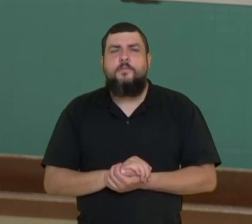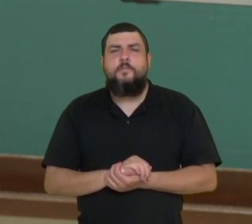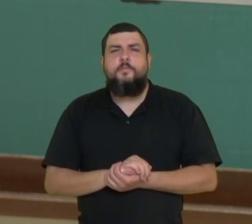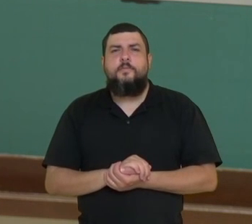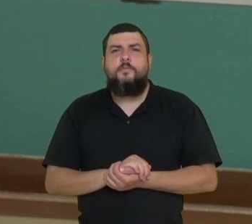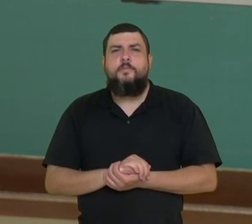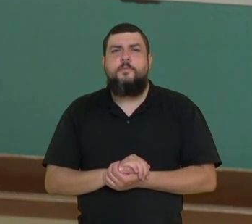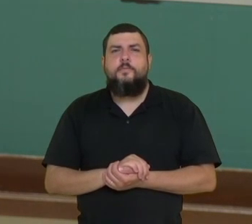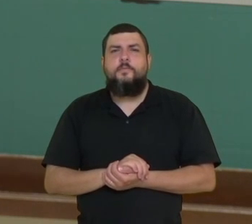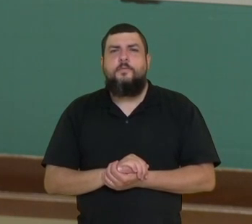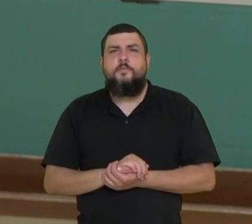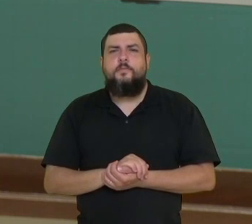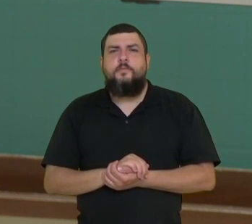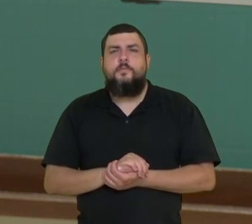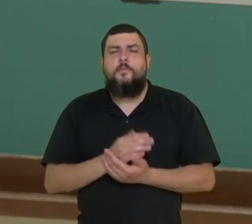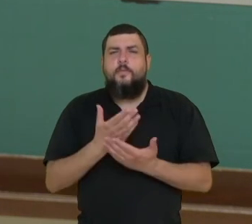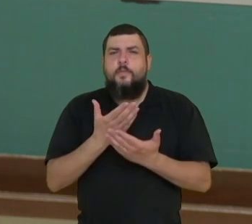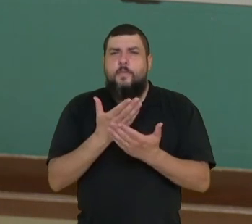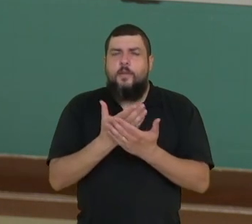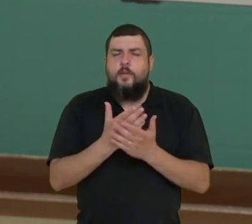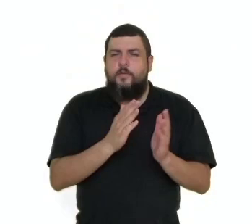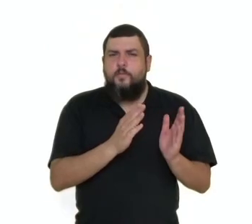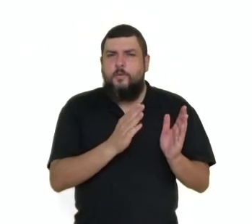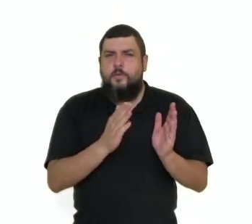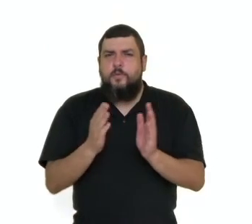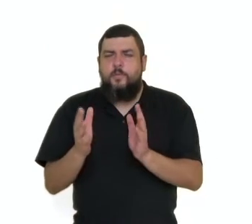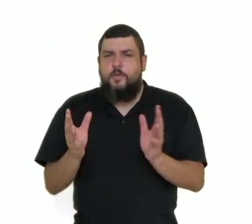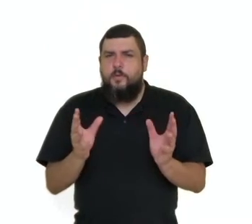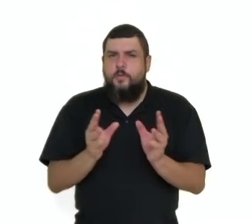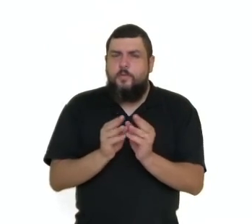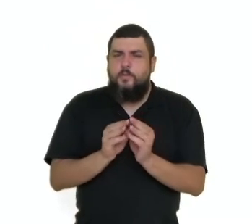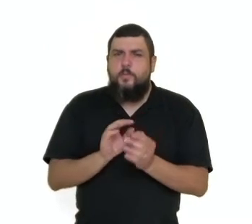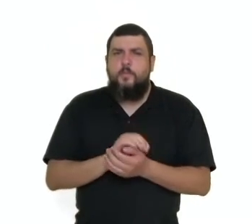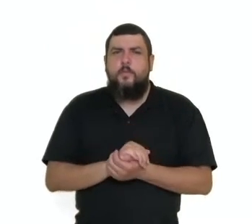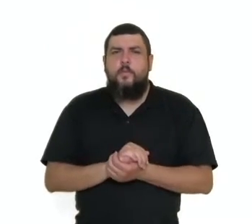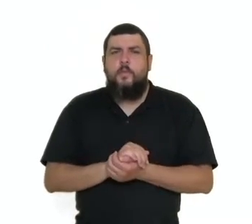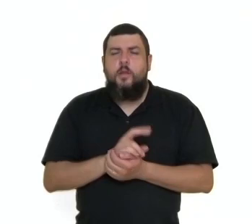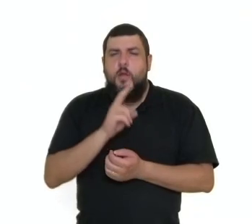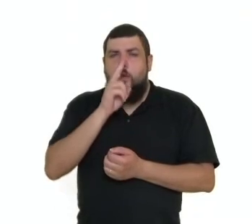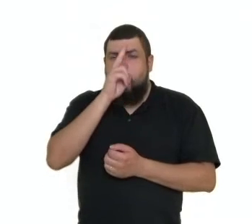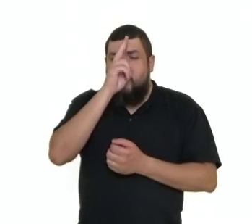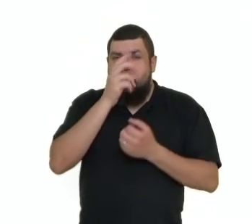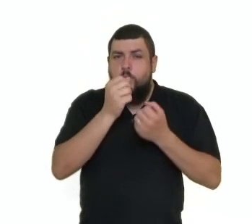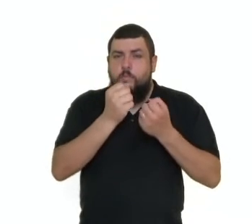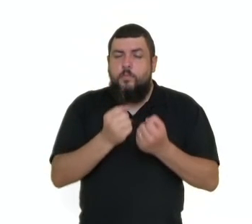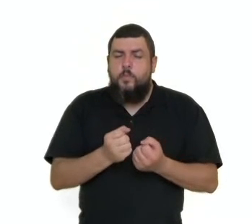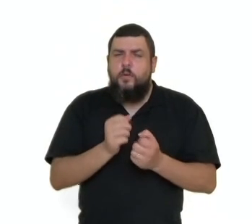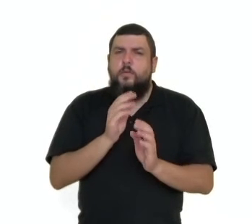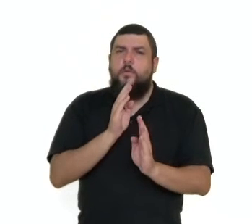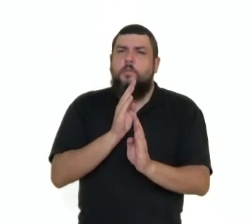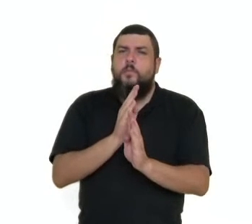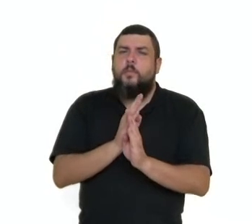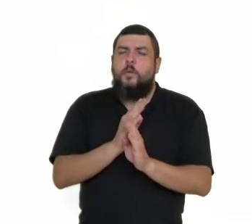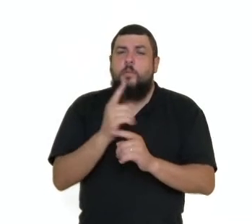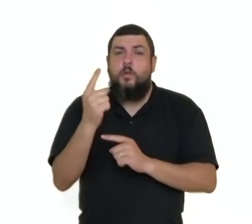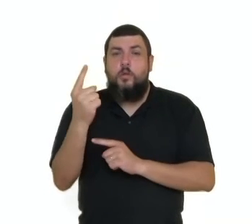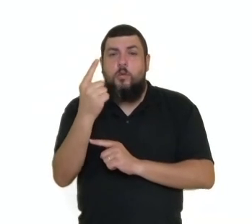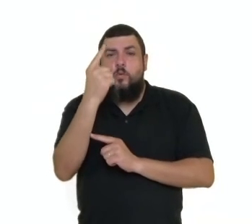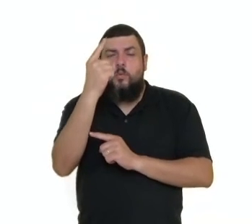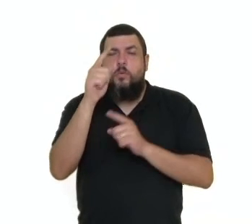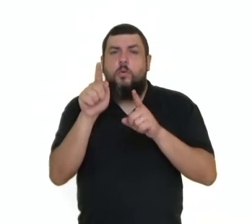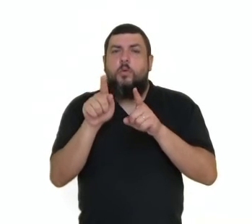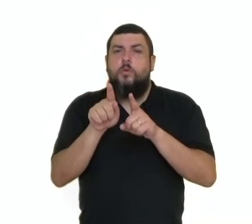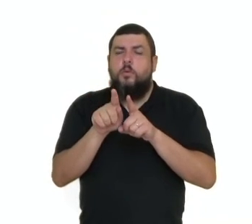o que vimos hoje, que o trabalho da força-peso depende da altura, mas depende da trajetória percorrida pelo